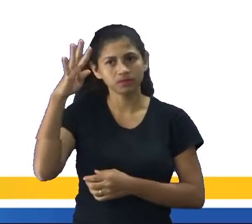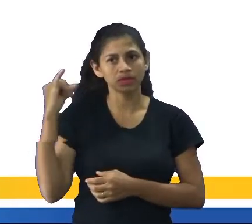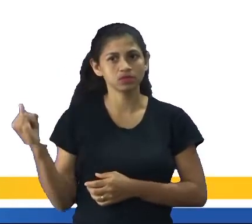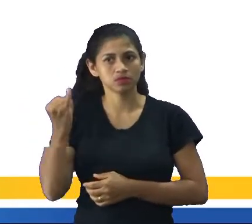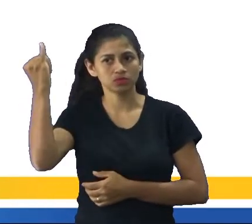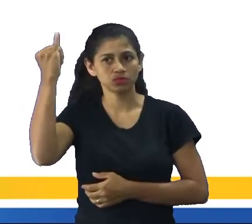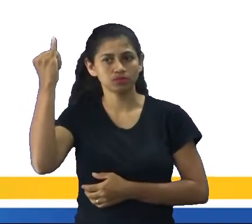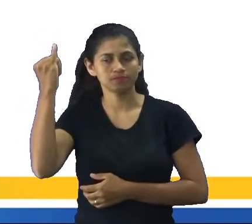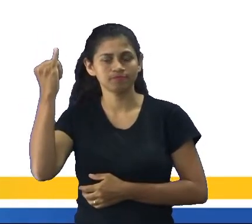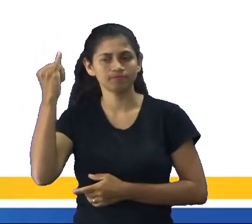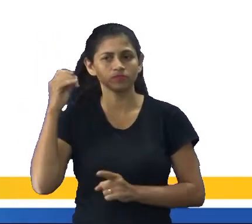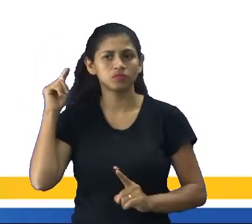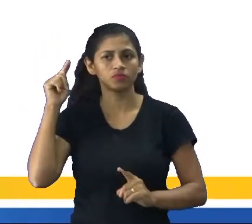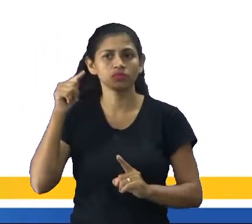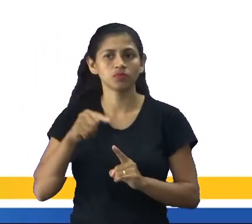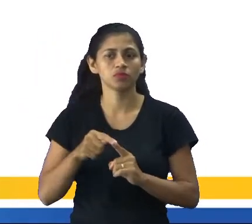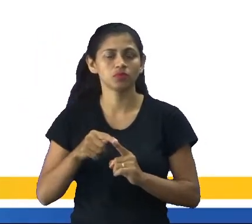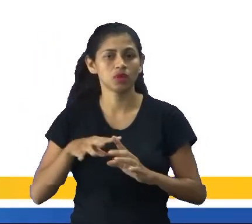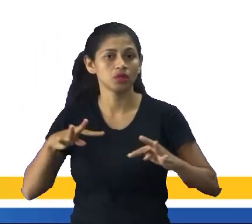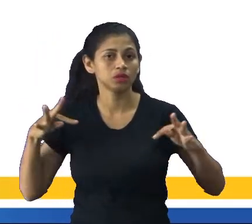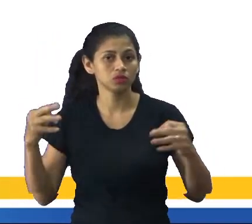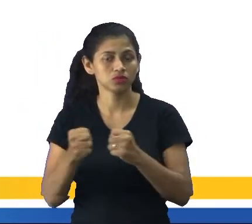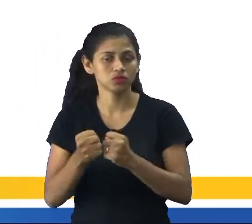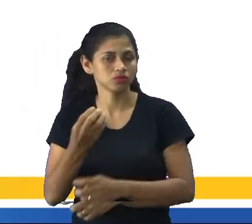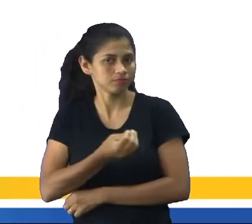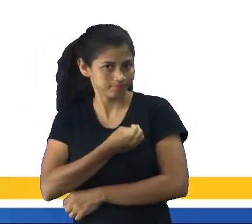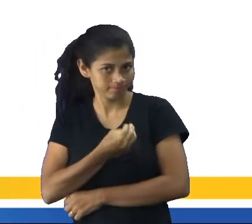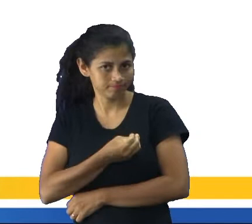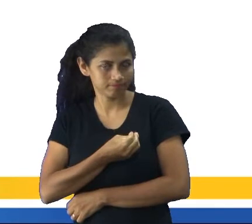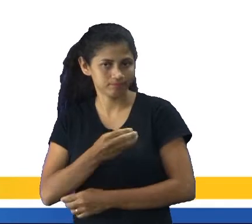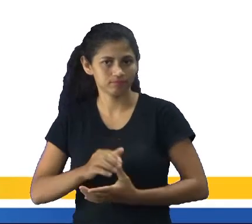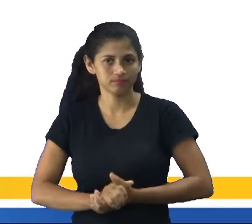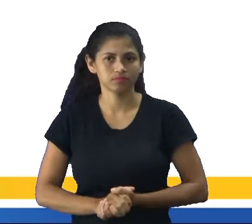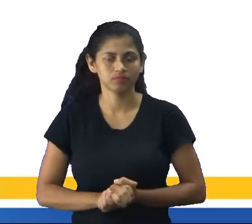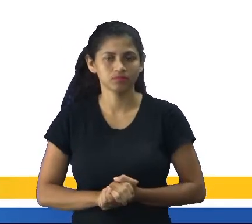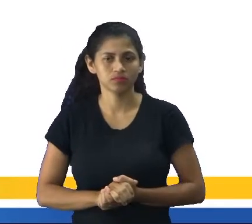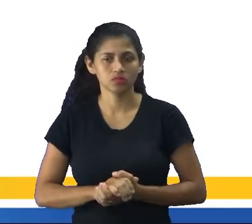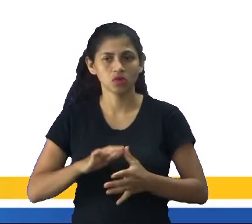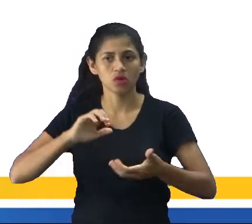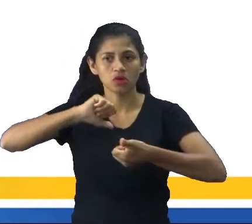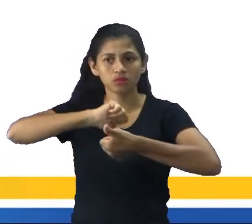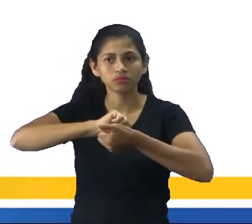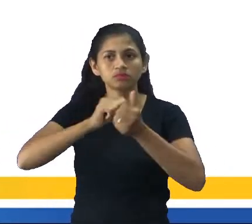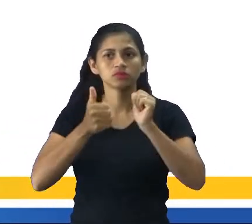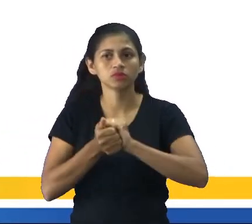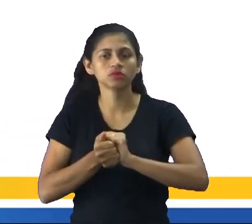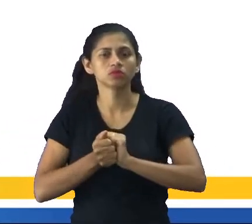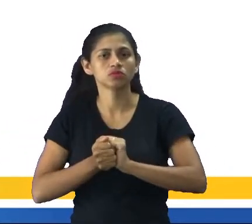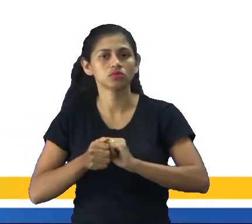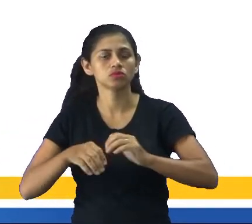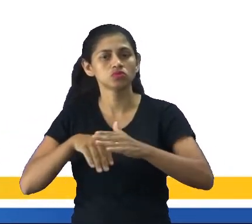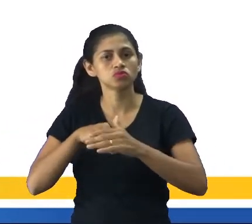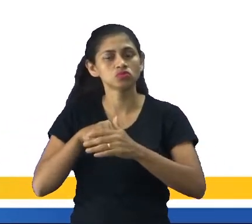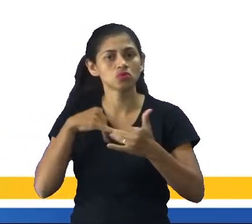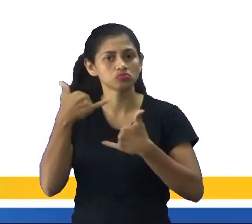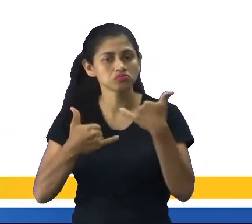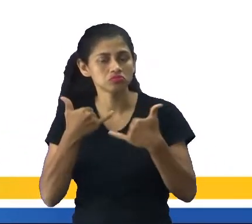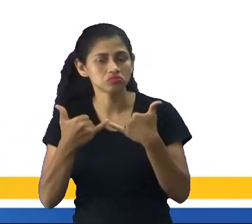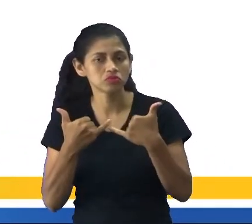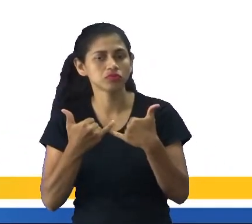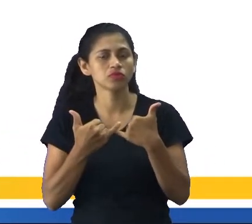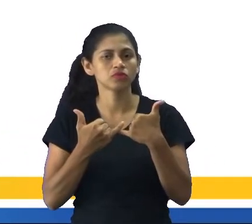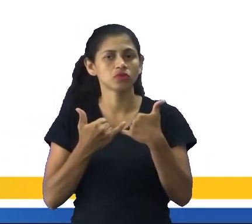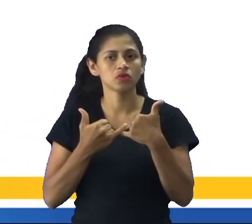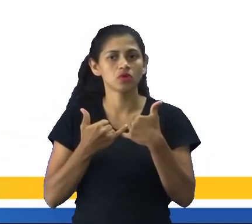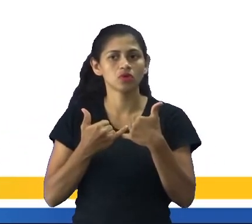importante dessas práticas é permitir a todos a vivência. Logo, a adaptação nos jogos e brincadeiras se faz naturalmente.